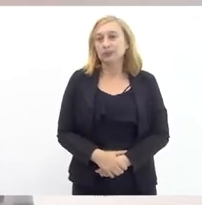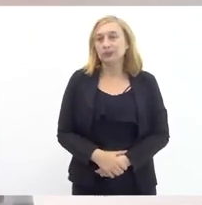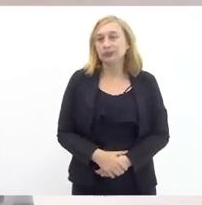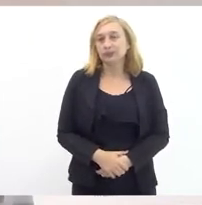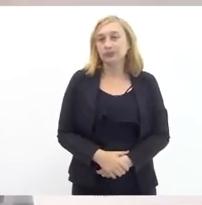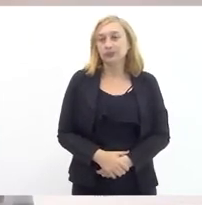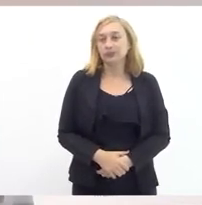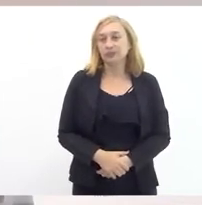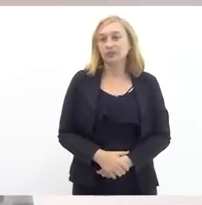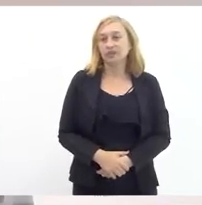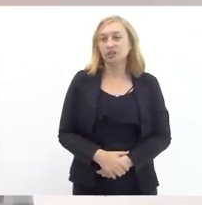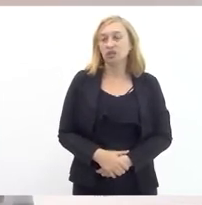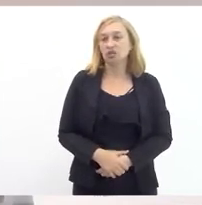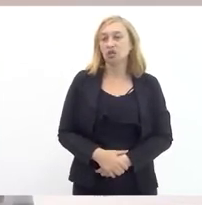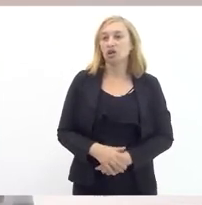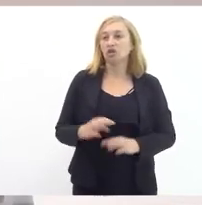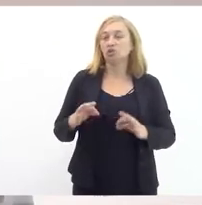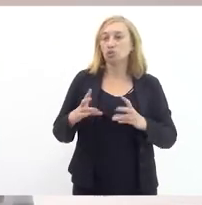Nas suas imagens,